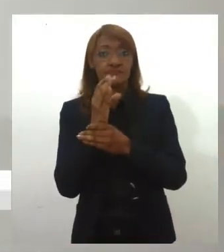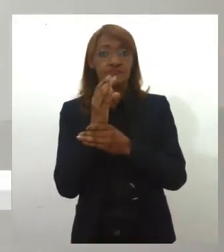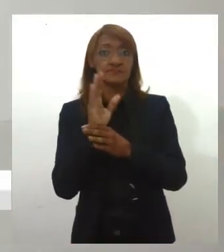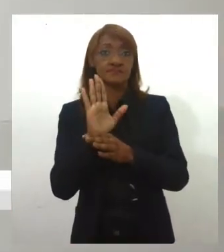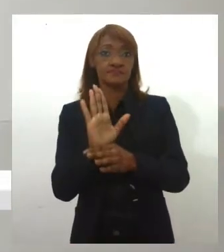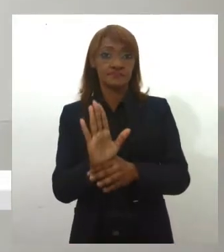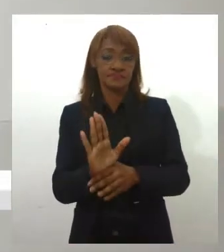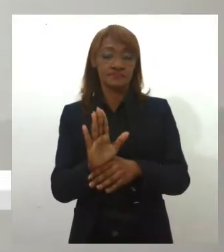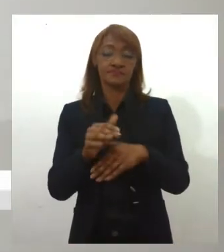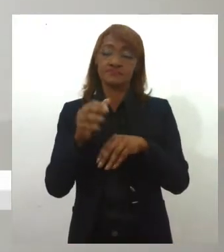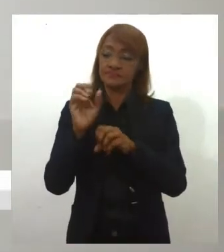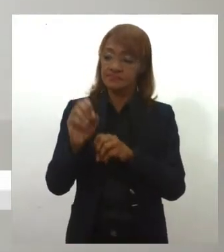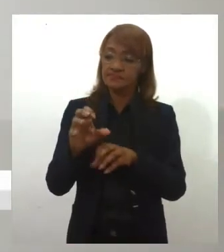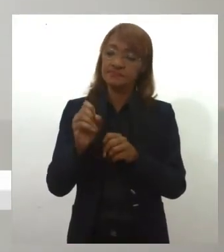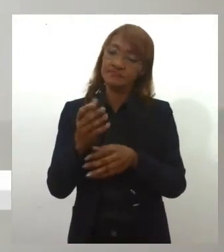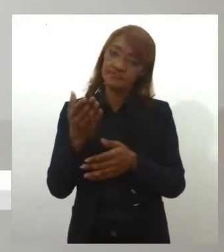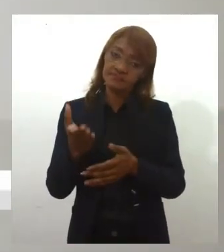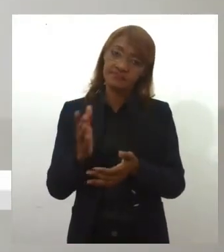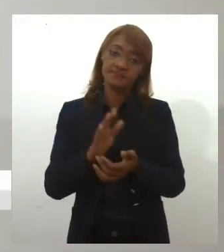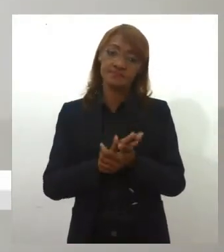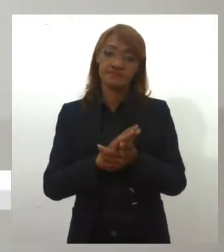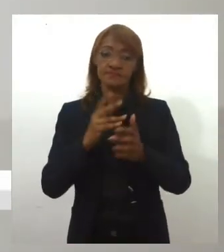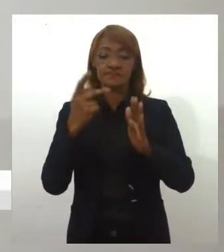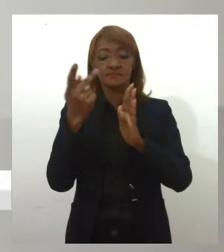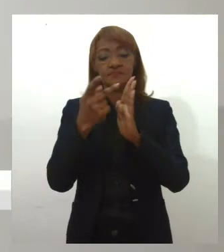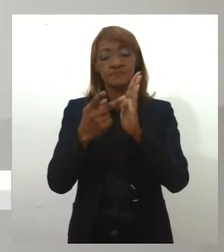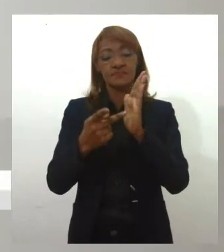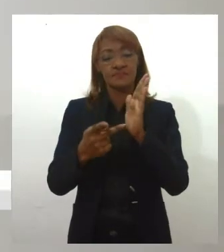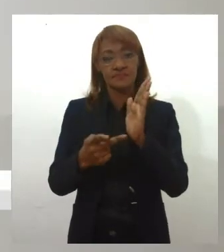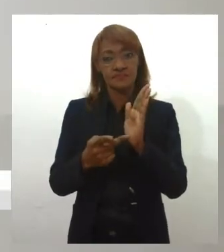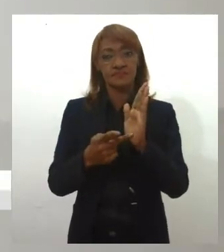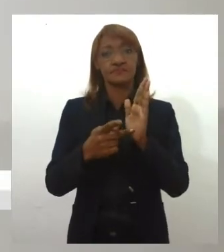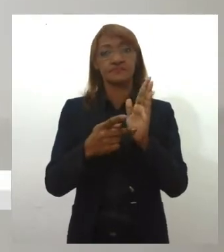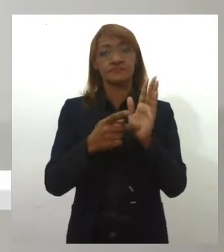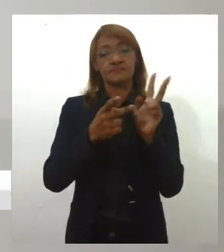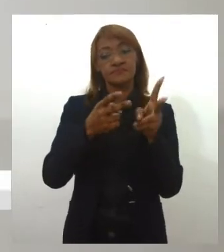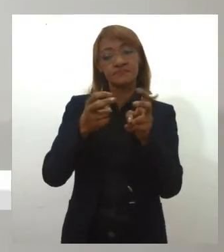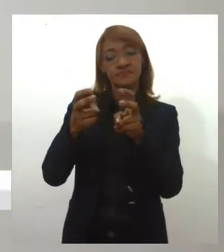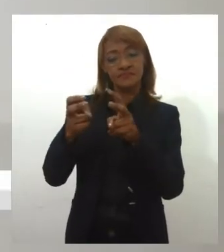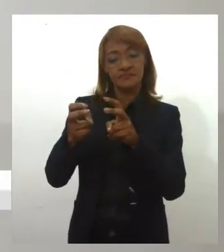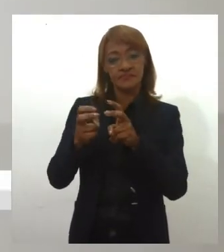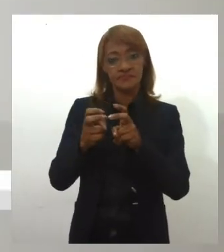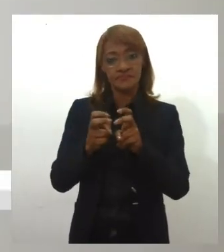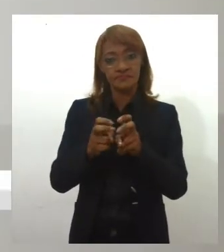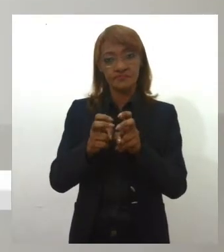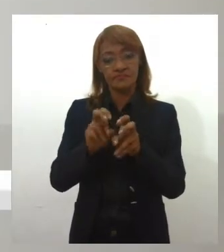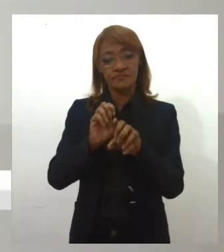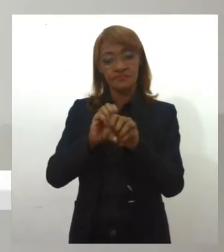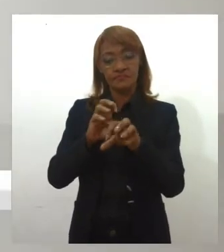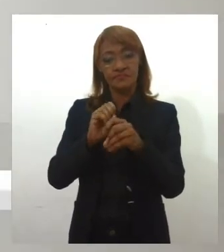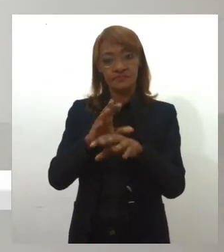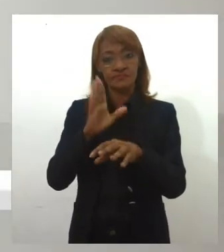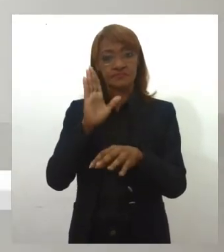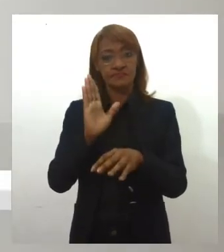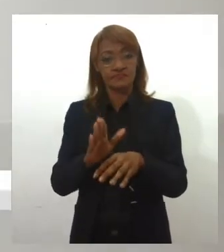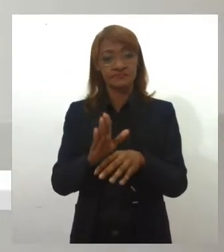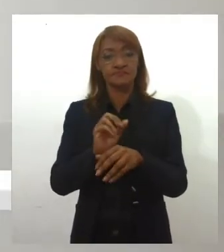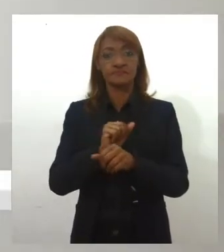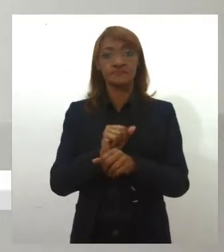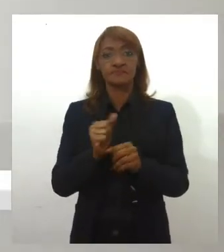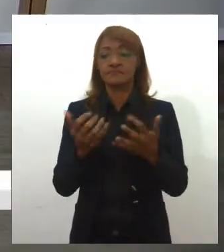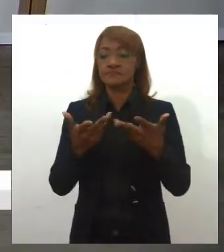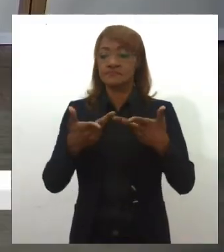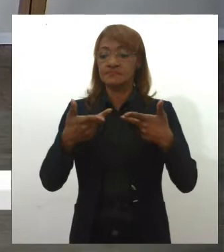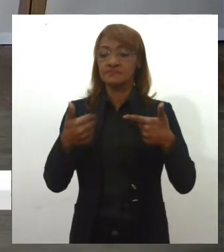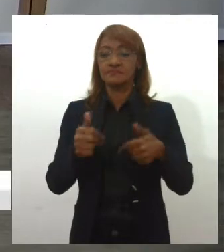a educação delas, por projetos, por observação e direcionando para as habilidades naturais de cada uma.